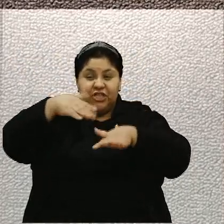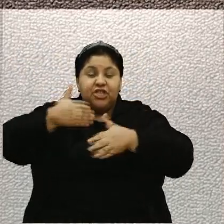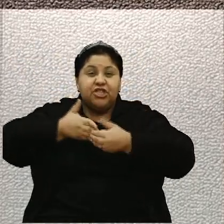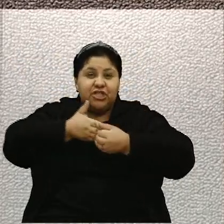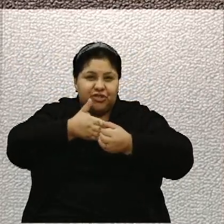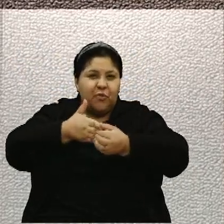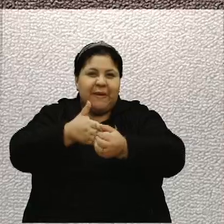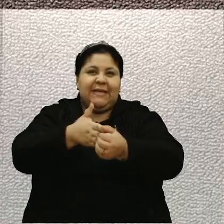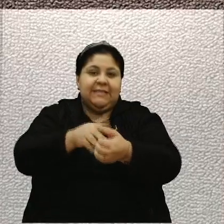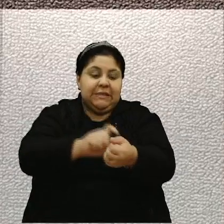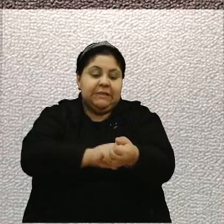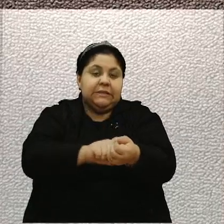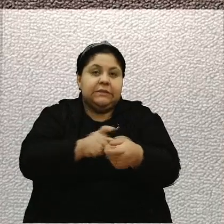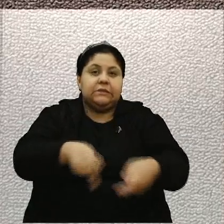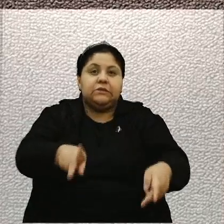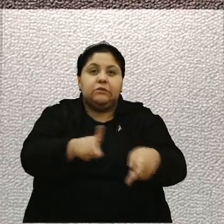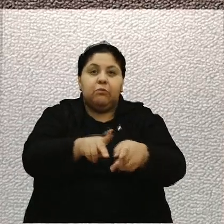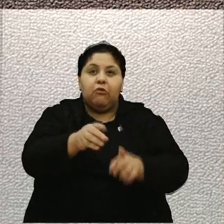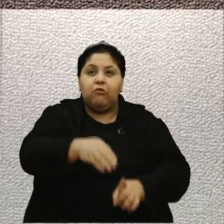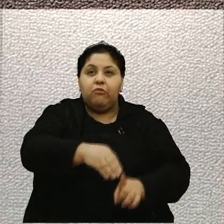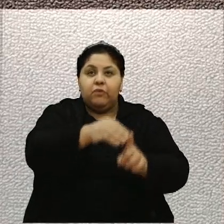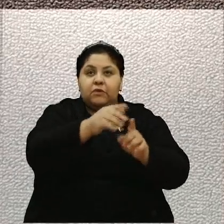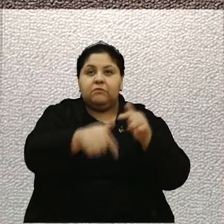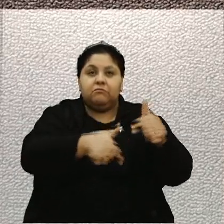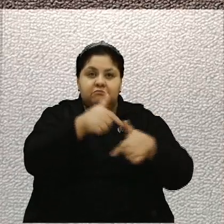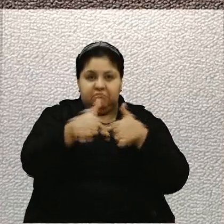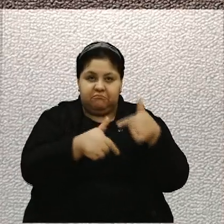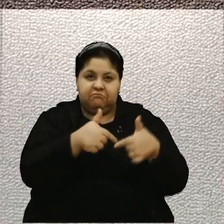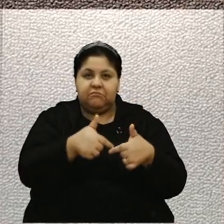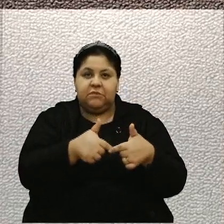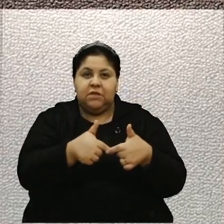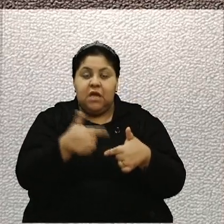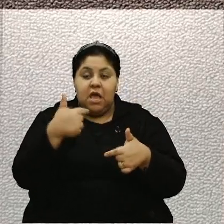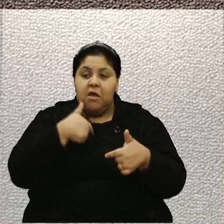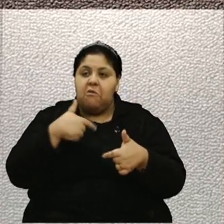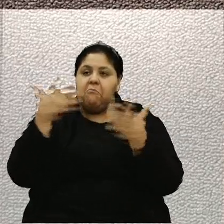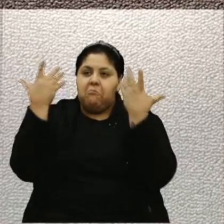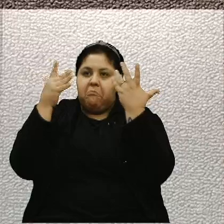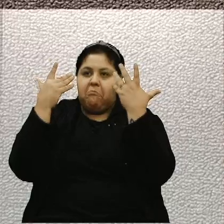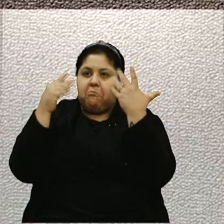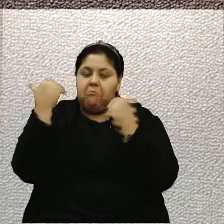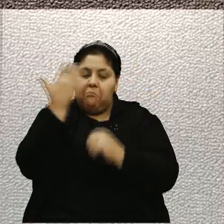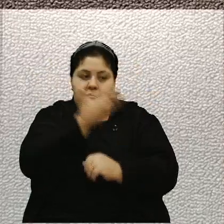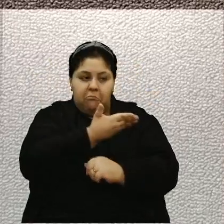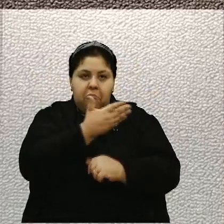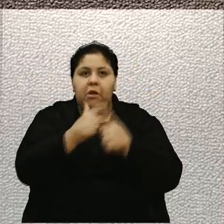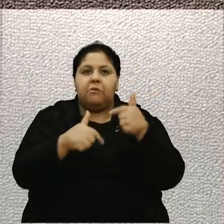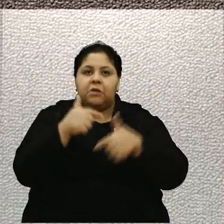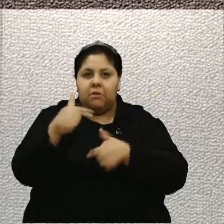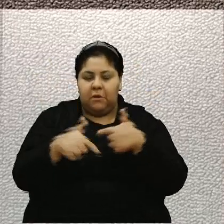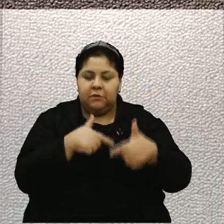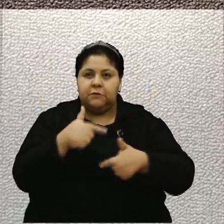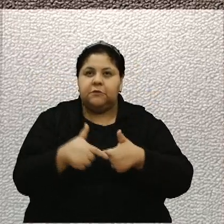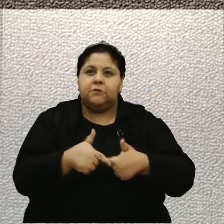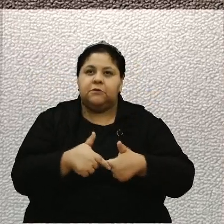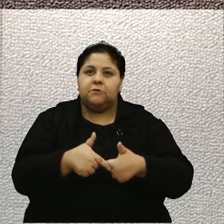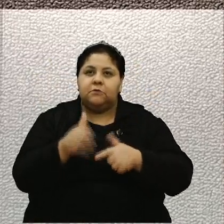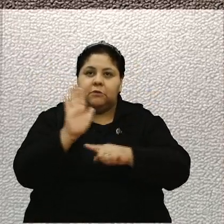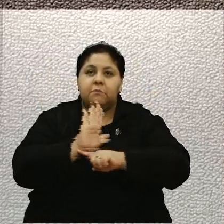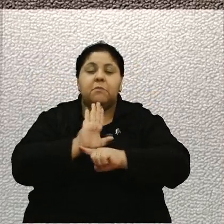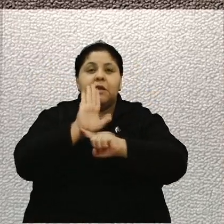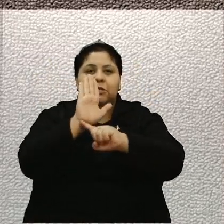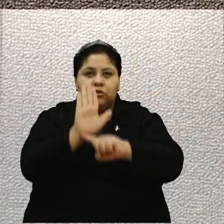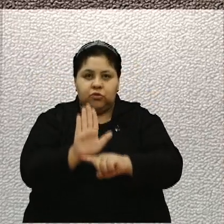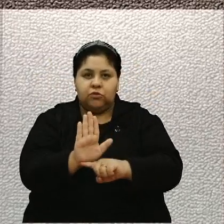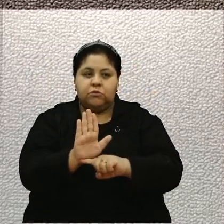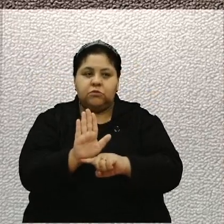angústia do povo e principalmente do pessoal que está trabalhando lá. Eu queria lhe parabenizar pelo trabalho que o senhor está fazendo e pela ajuda, toda a ajuda que o